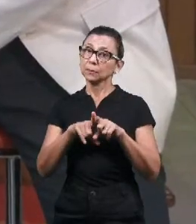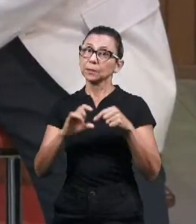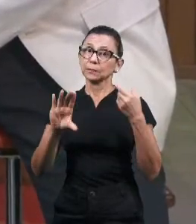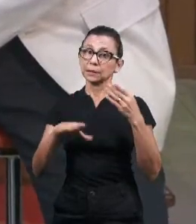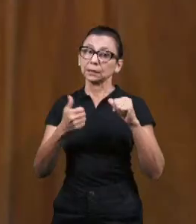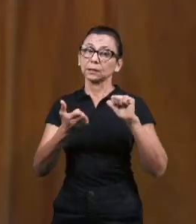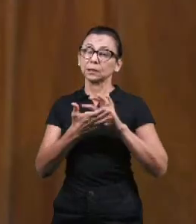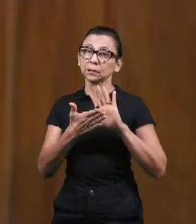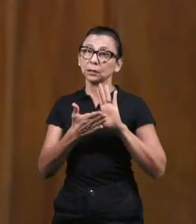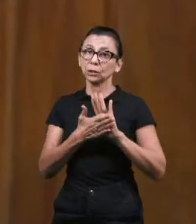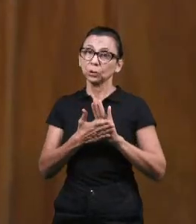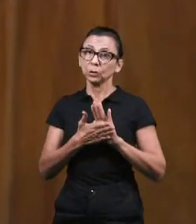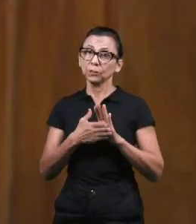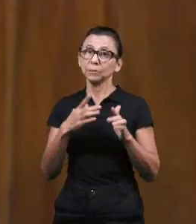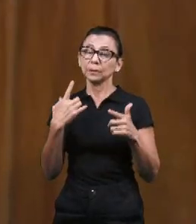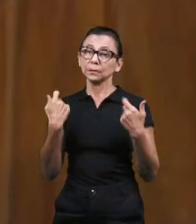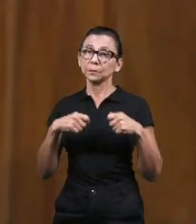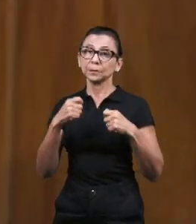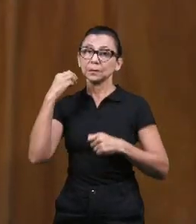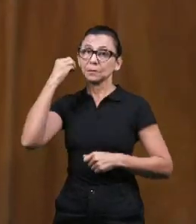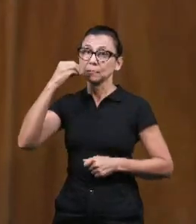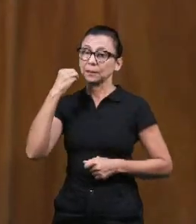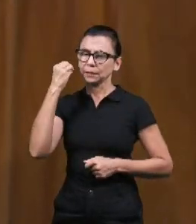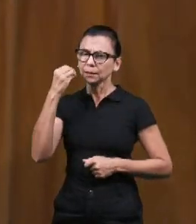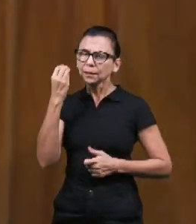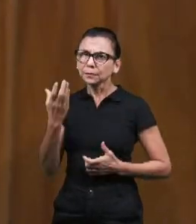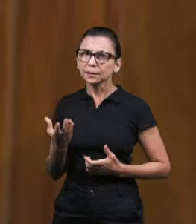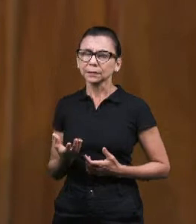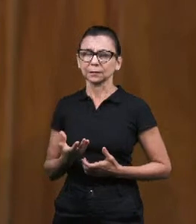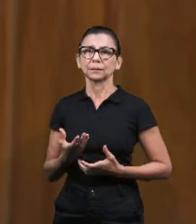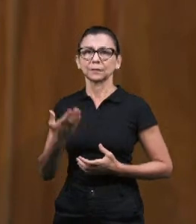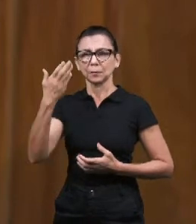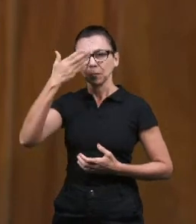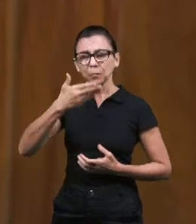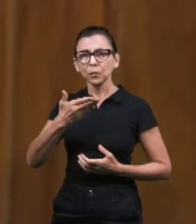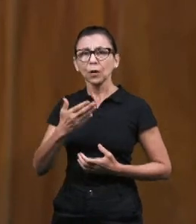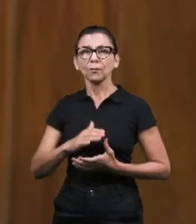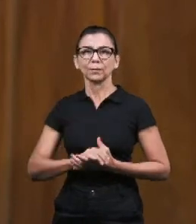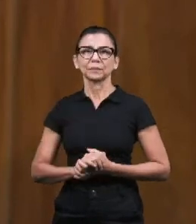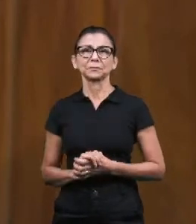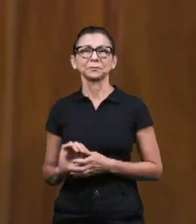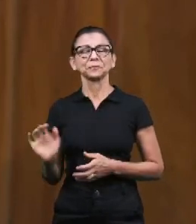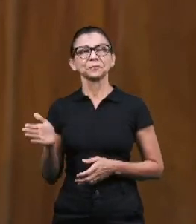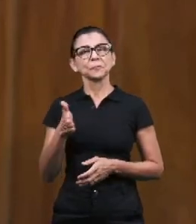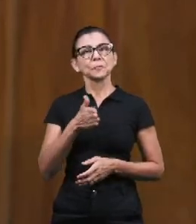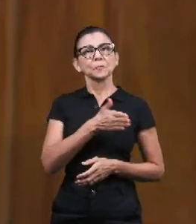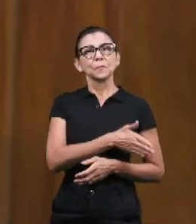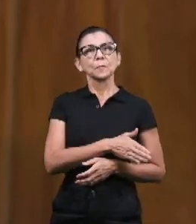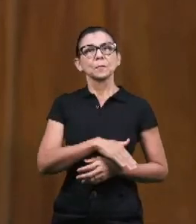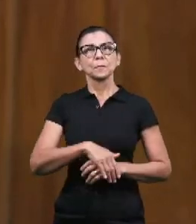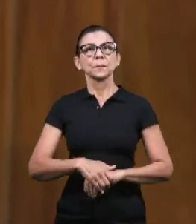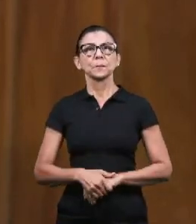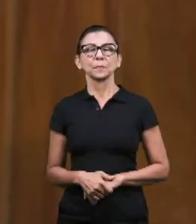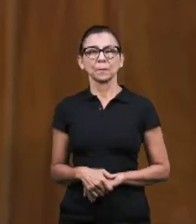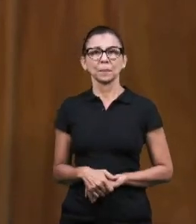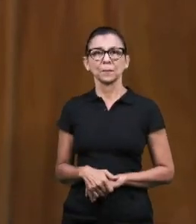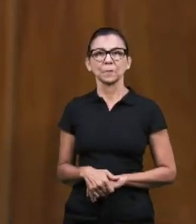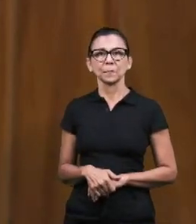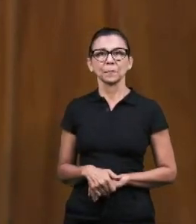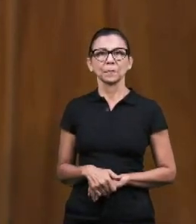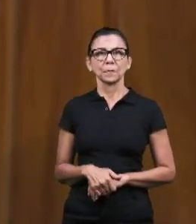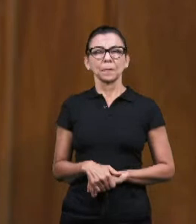bem, eu gostaria agora de apresentar para os nossos ouvintes, os nossos irmãos, aquilo que o pastor Marcelo vai comentar agora sobre o culto de hoje.